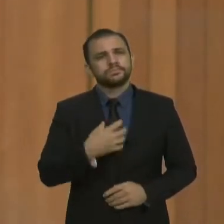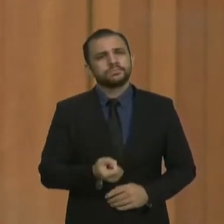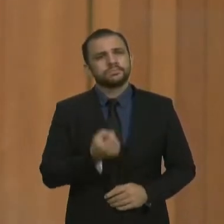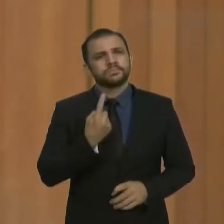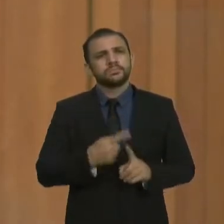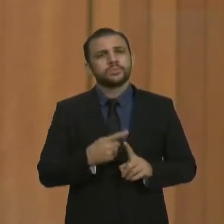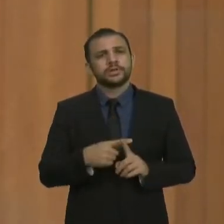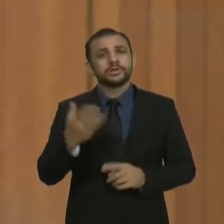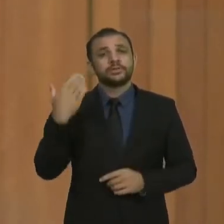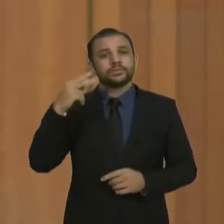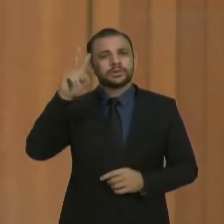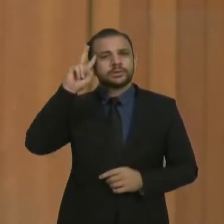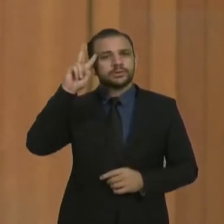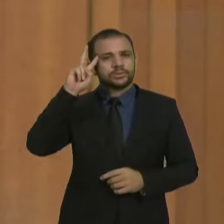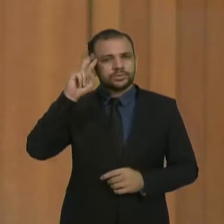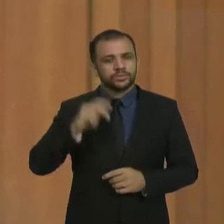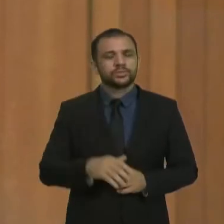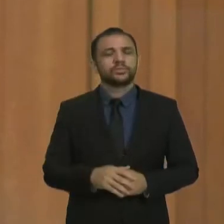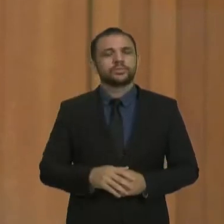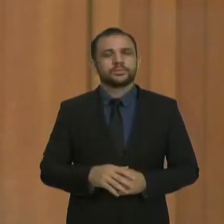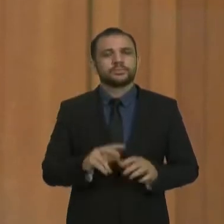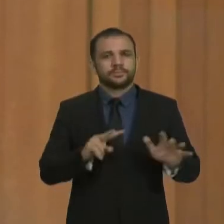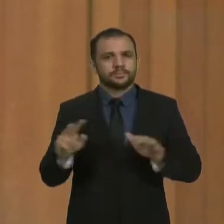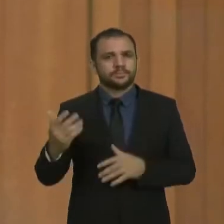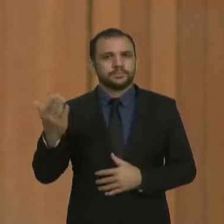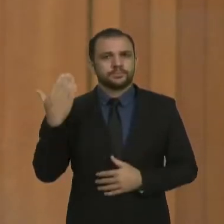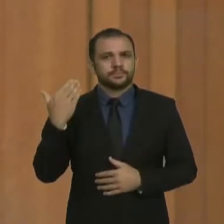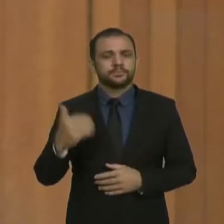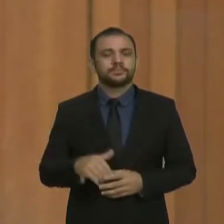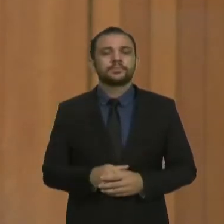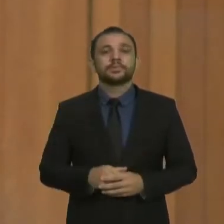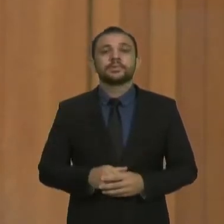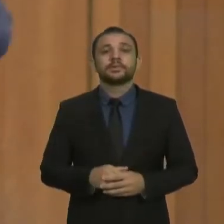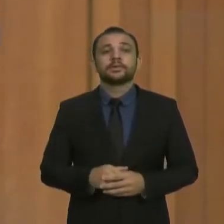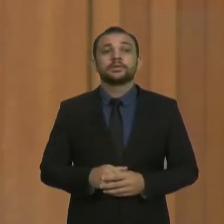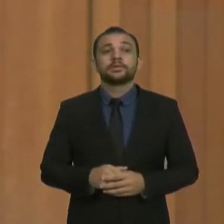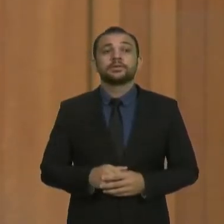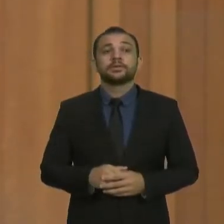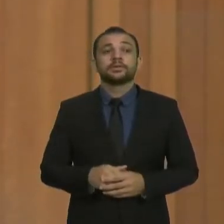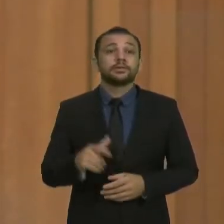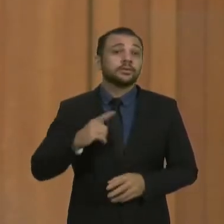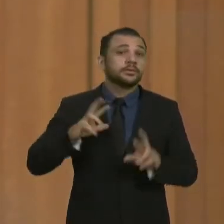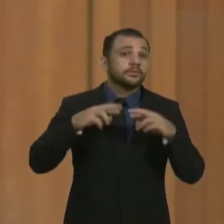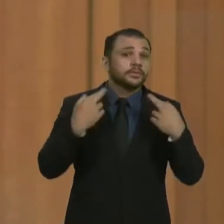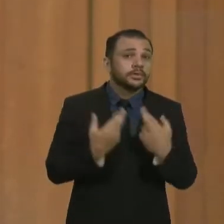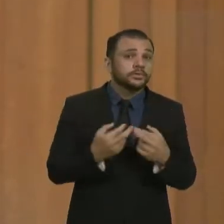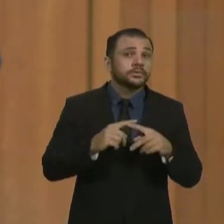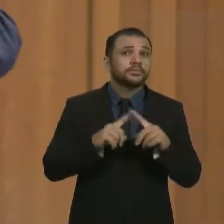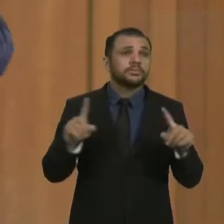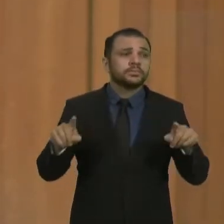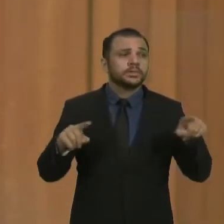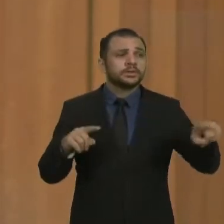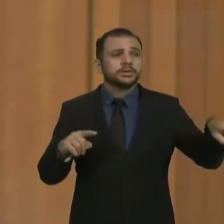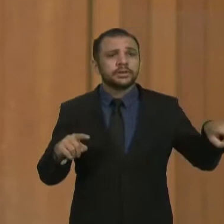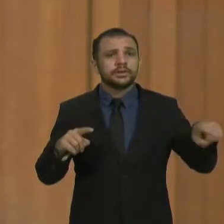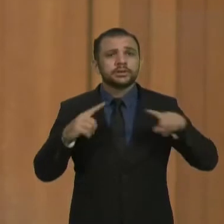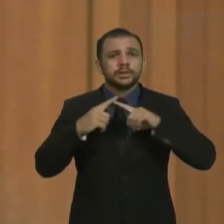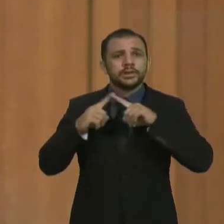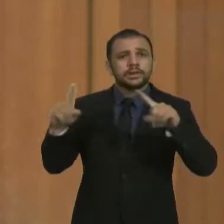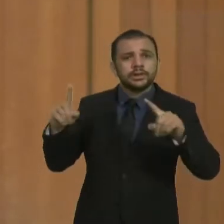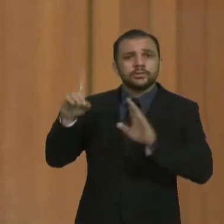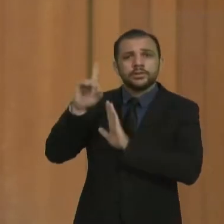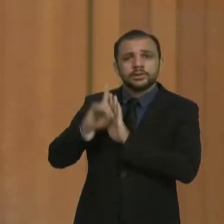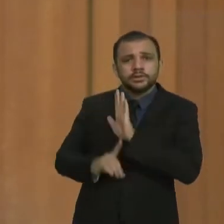última segunda-feira, na semana passada, a reunião, na verdade, não era para lutar por direitos, era lutar para não